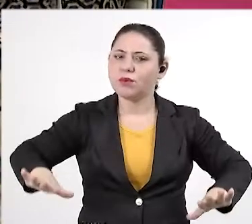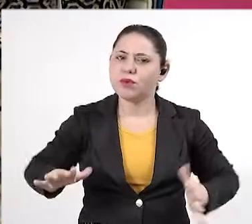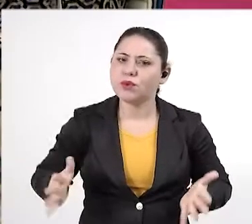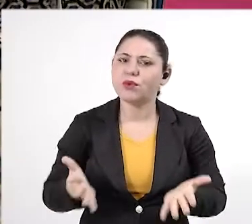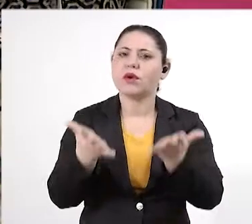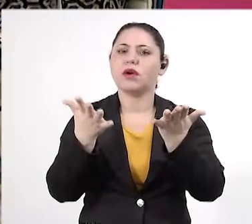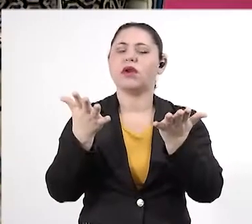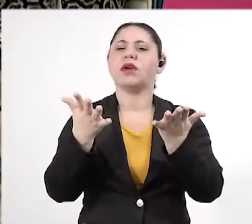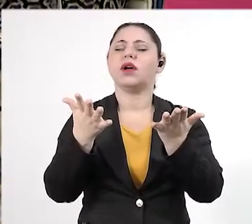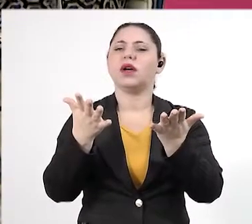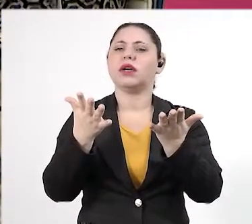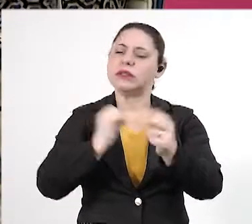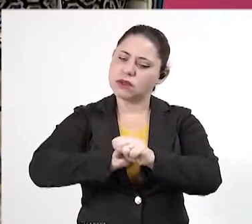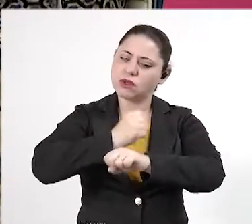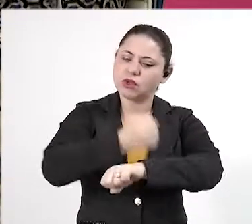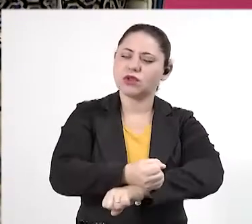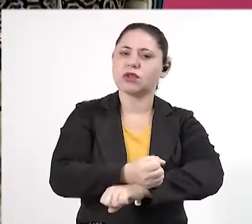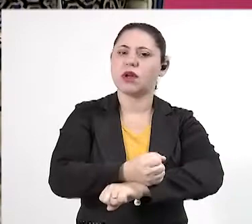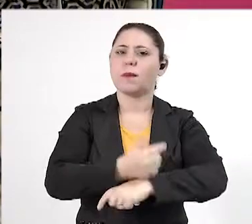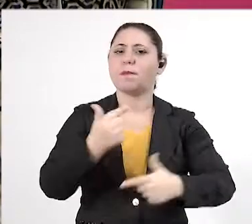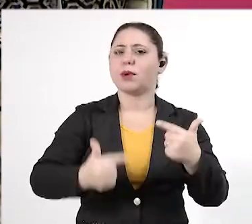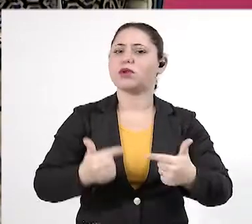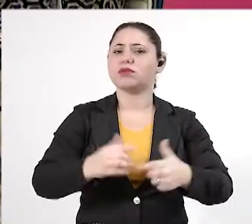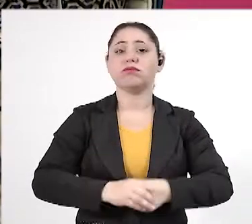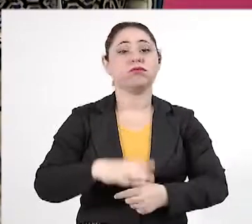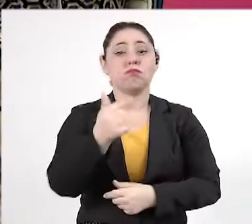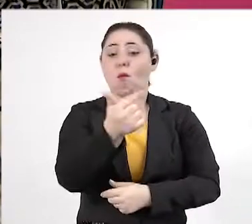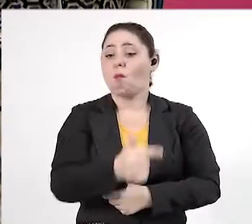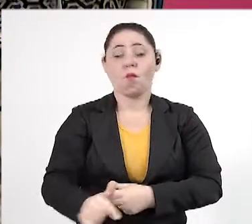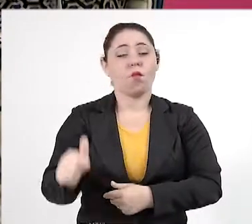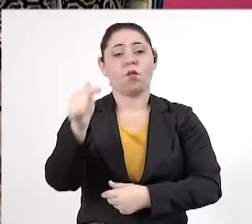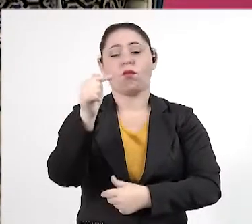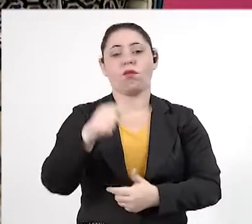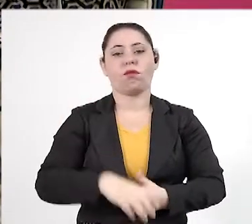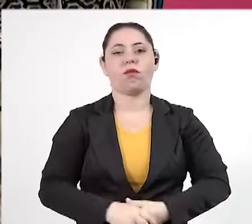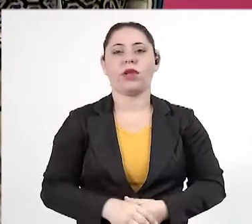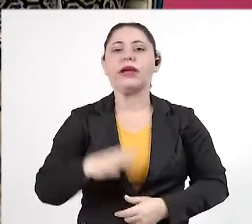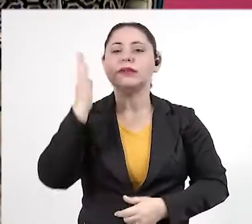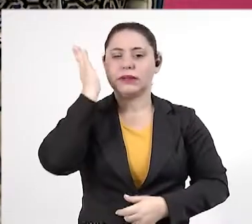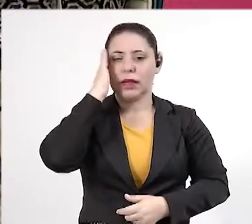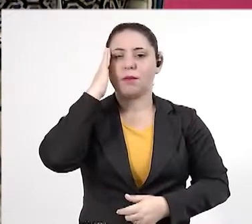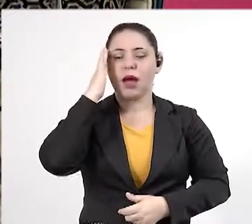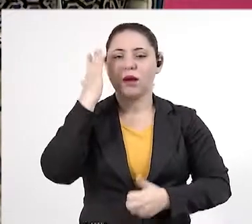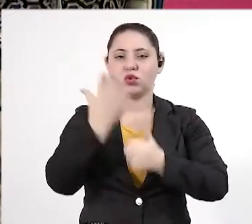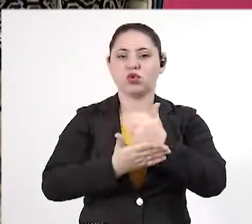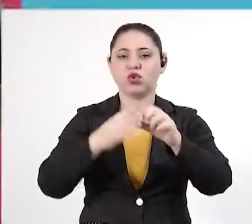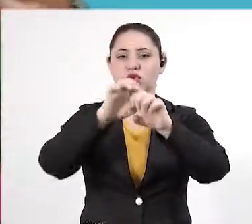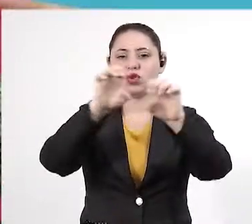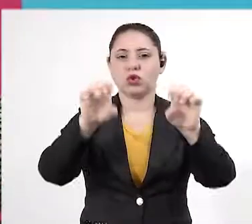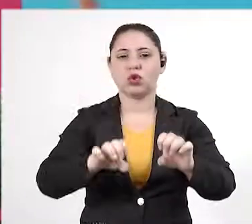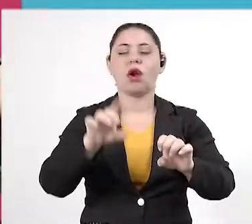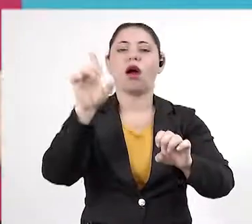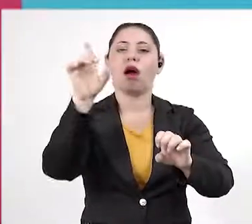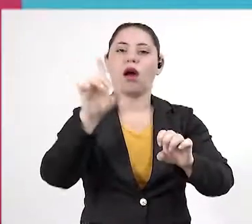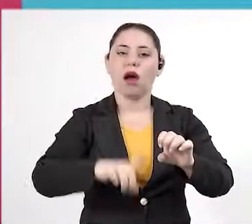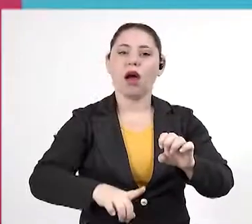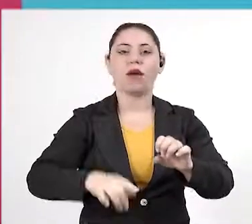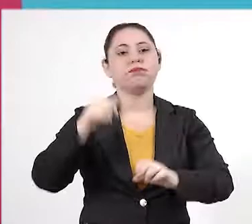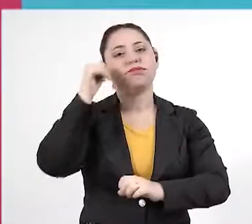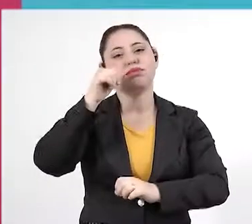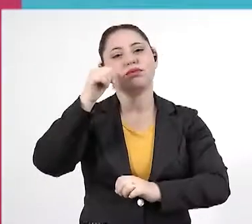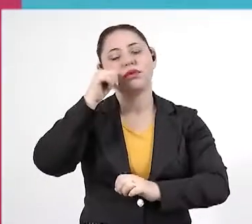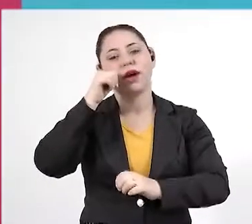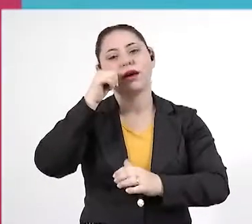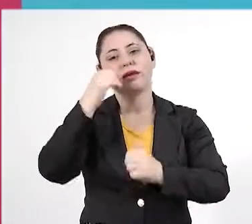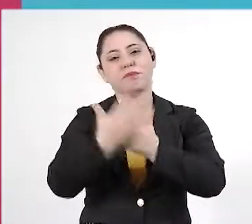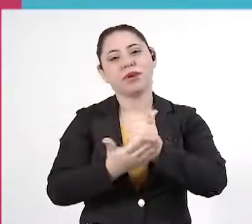sendo impulsionada, essa dedicação à política? Nós não temos. E nós sabemos que quem dá essa estrutura para os homens são